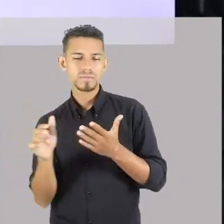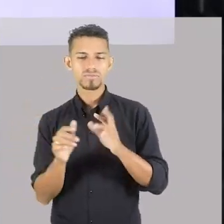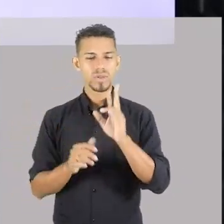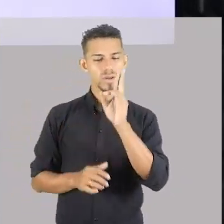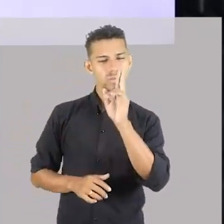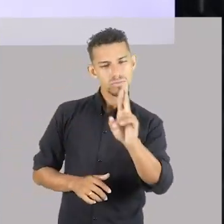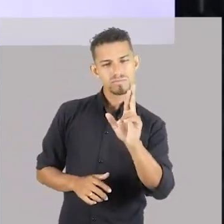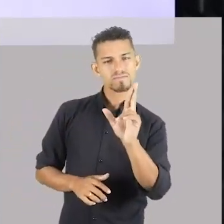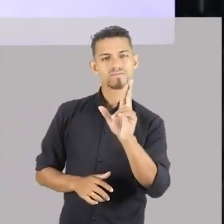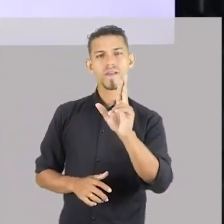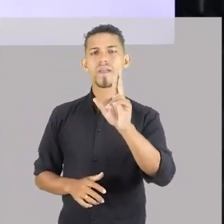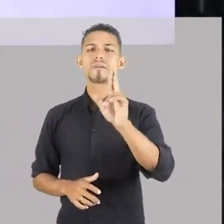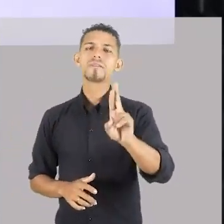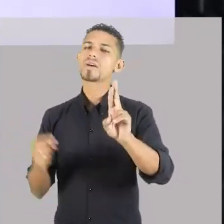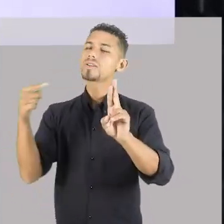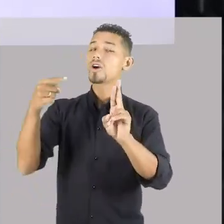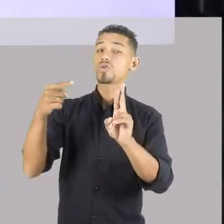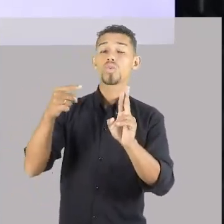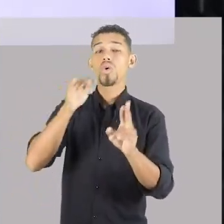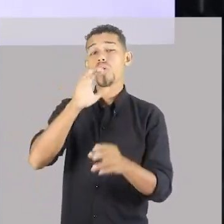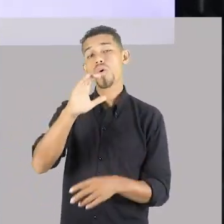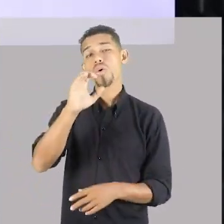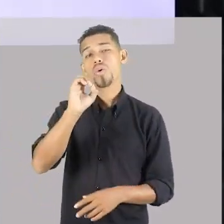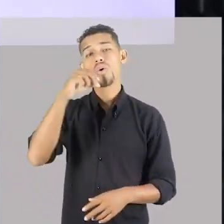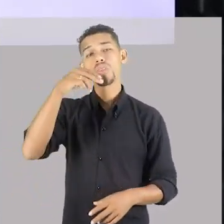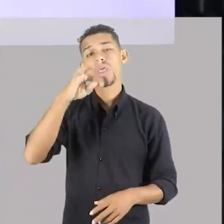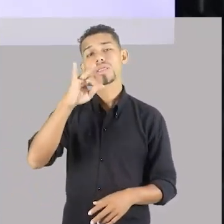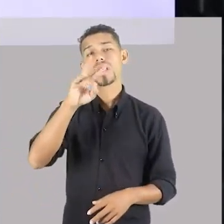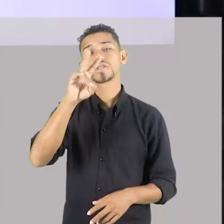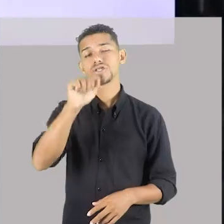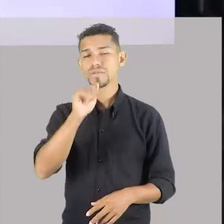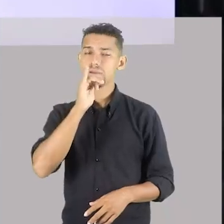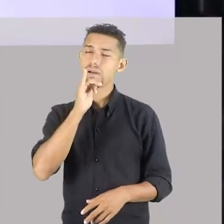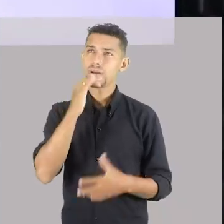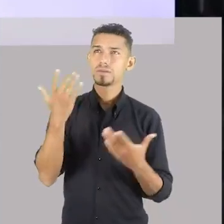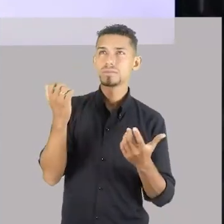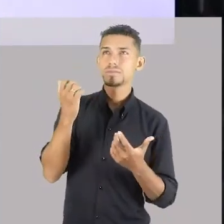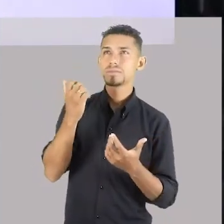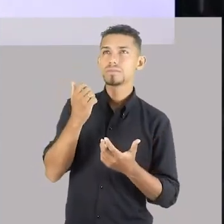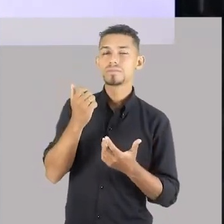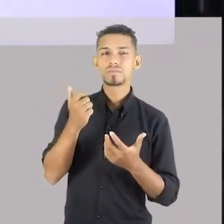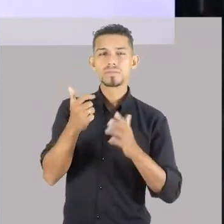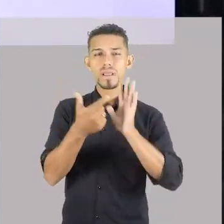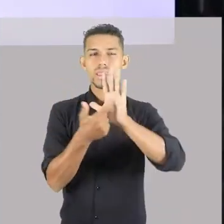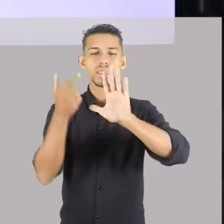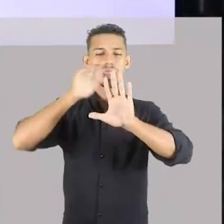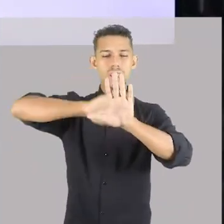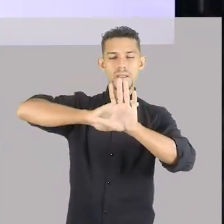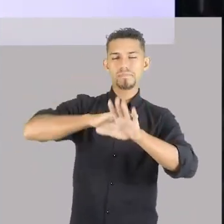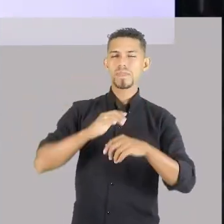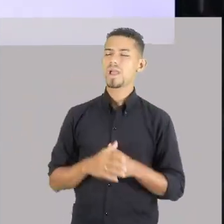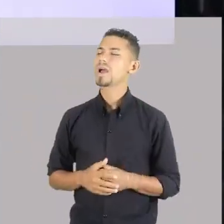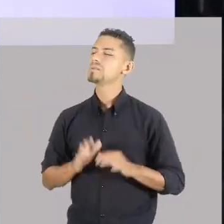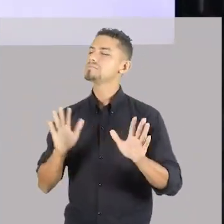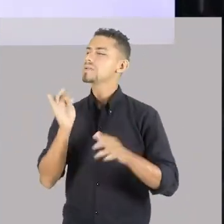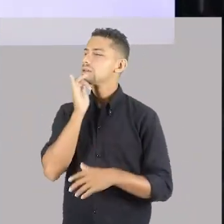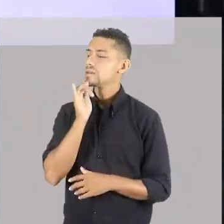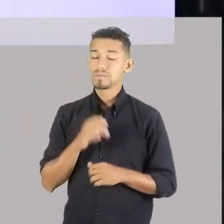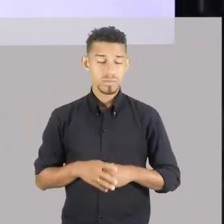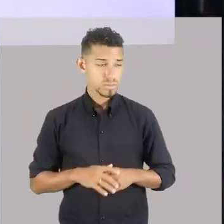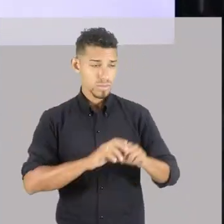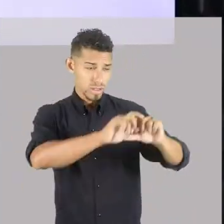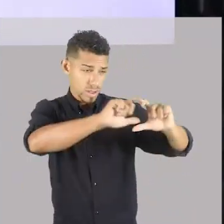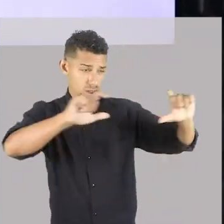referência conotativa. Se, por exemplo, eu digo assim, eu conheci o mar aos 10 anos de idade. A